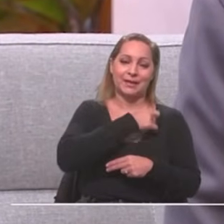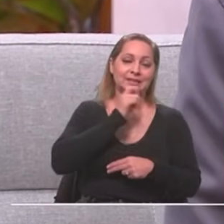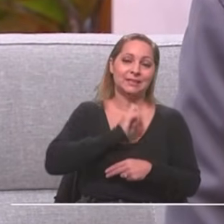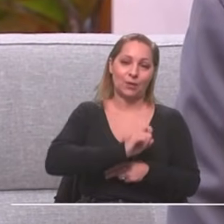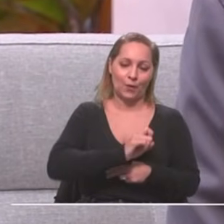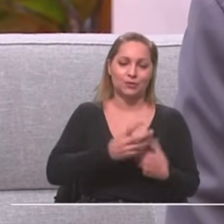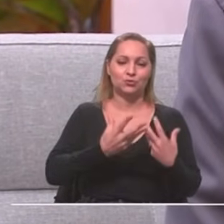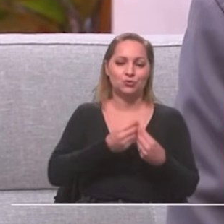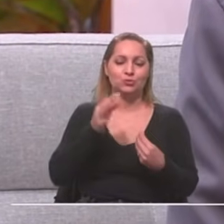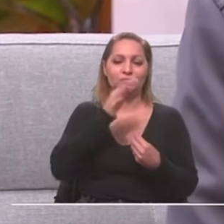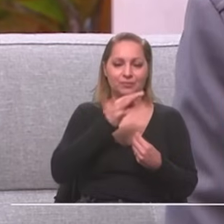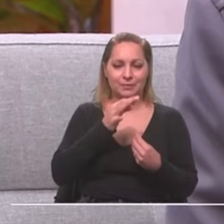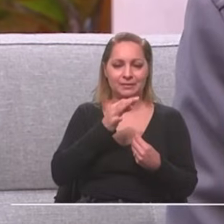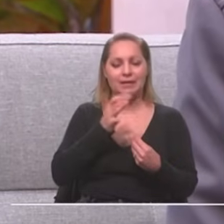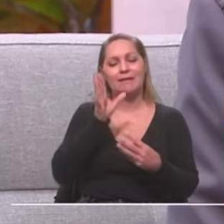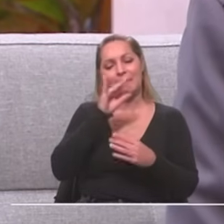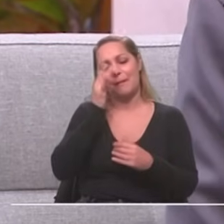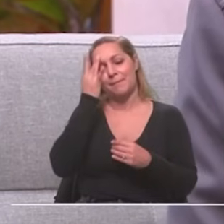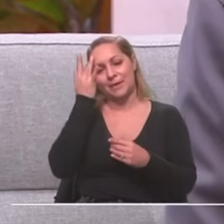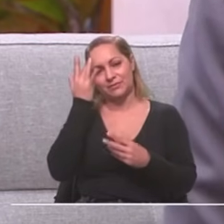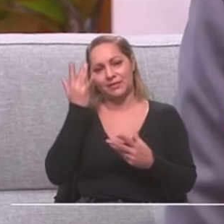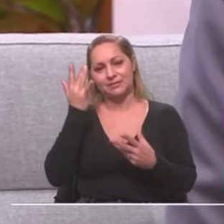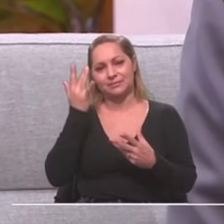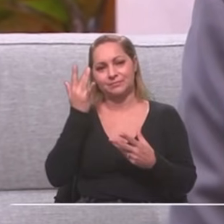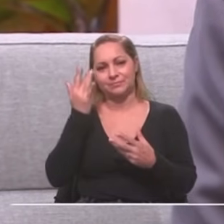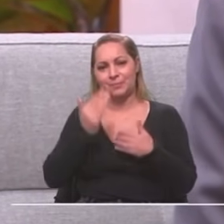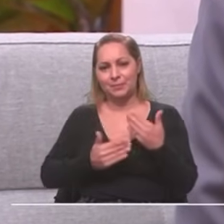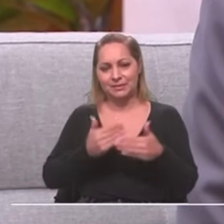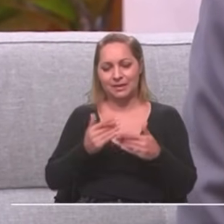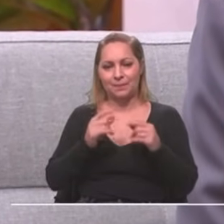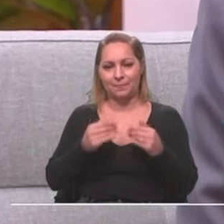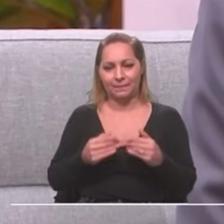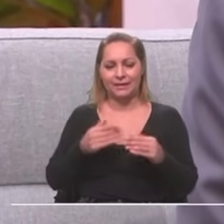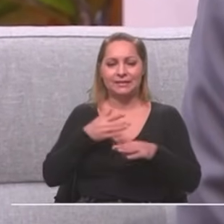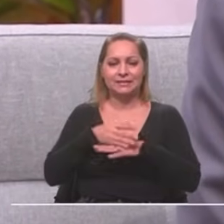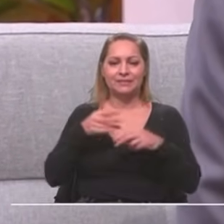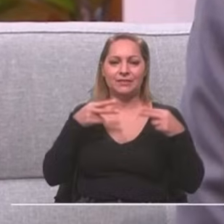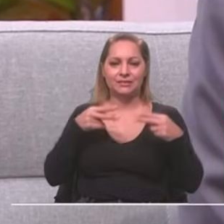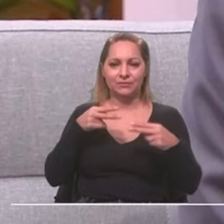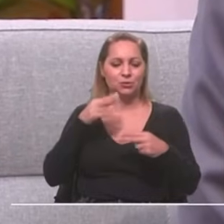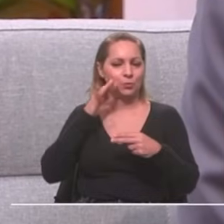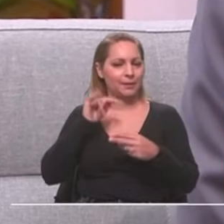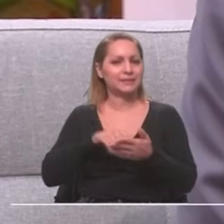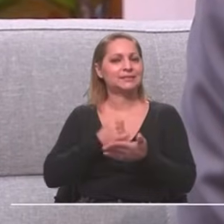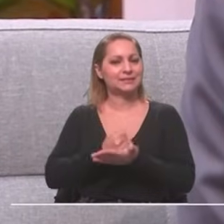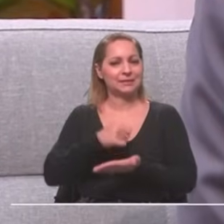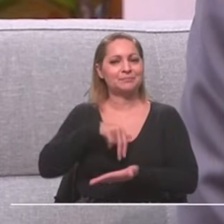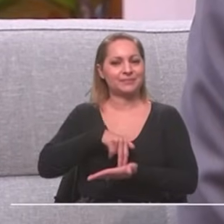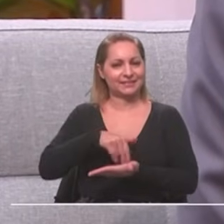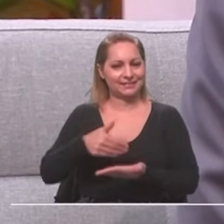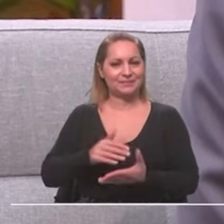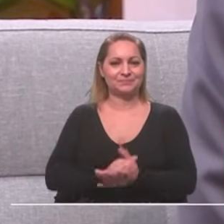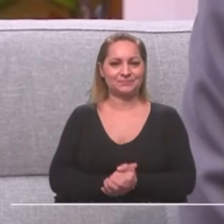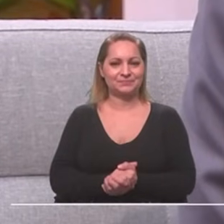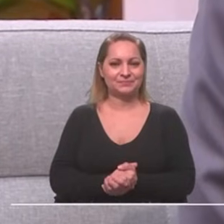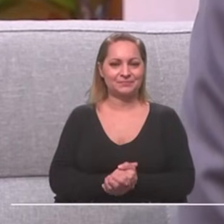família conseguimos... É mais fácil. É mais fácil. Sim, e agora também com as videochamadas, sim, o pai está sempre presente. Sim, eu